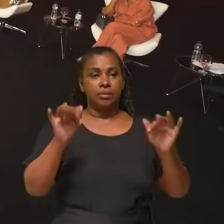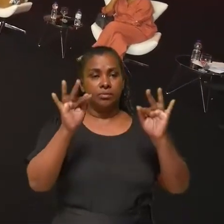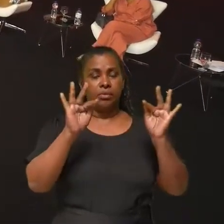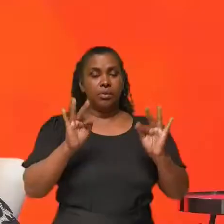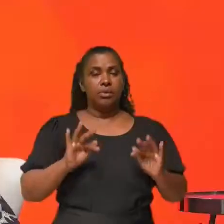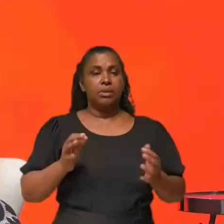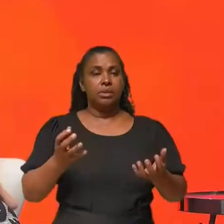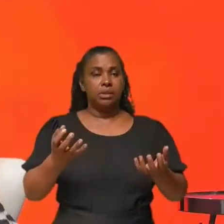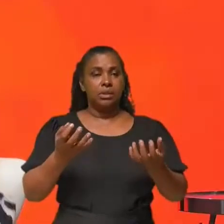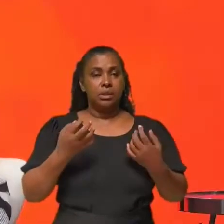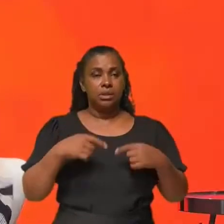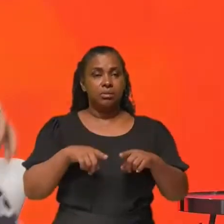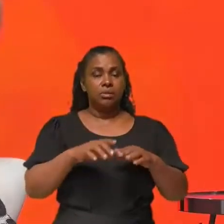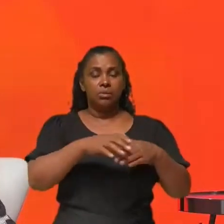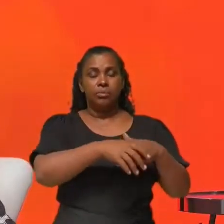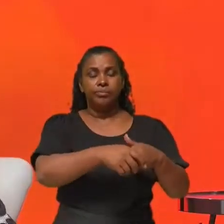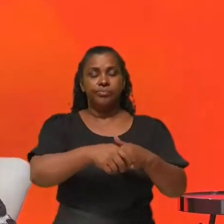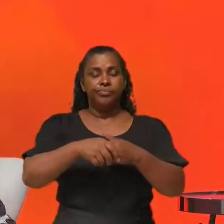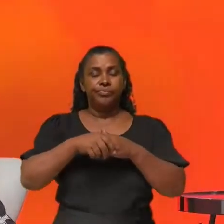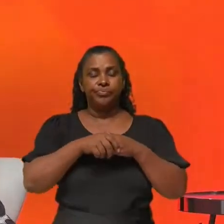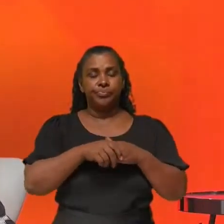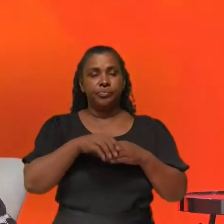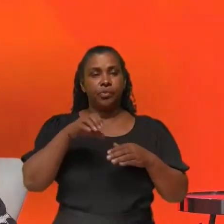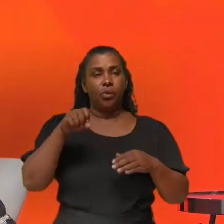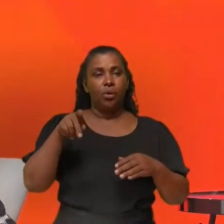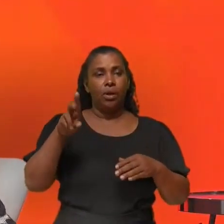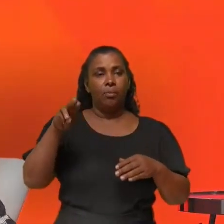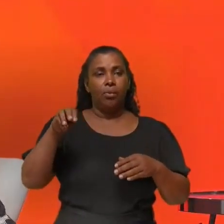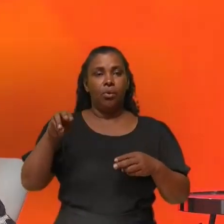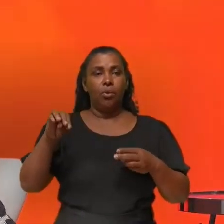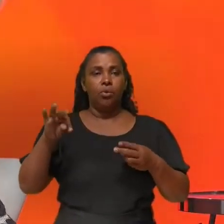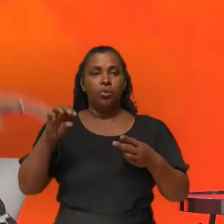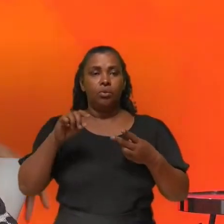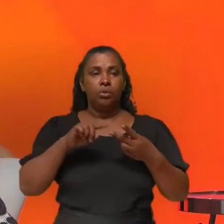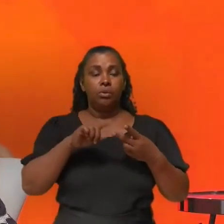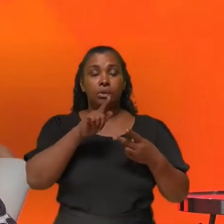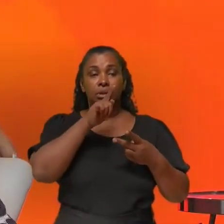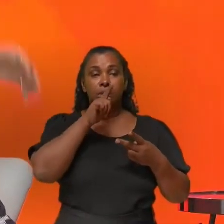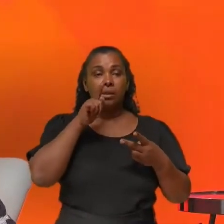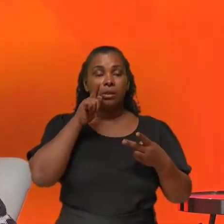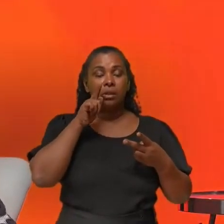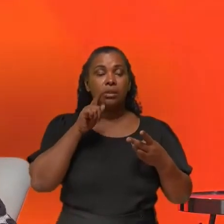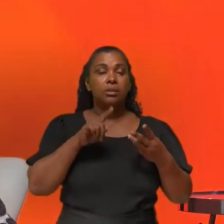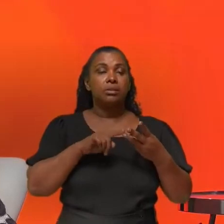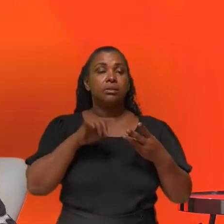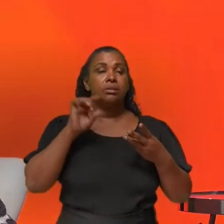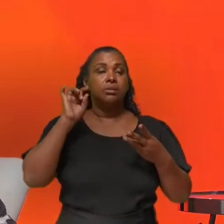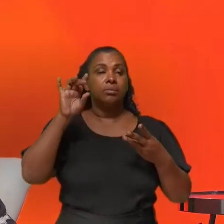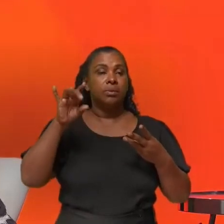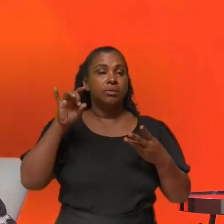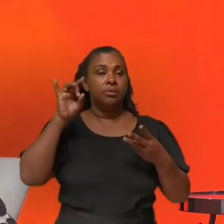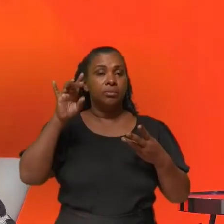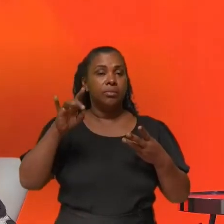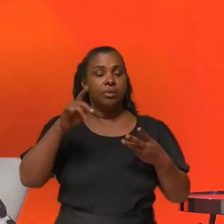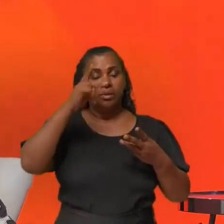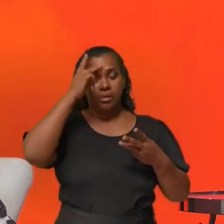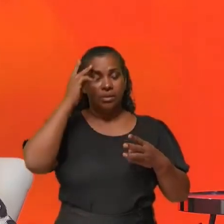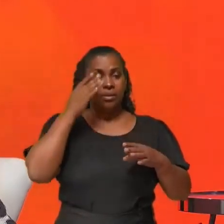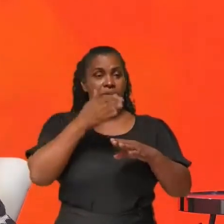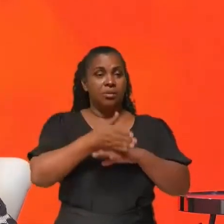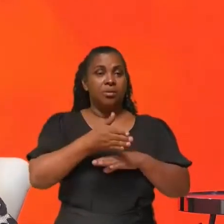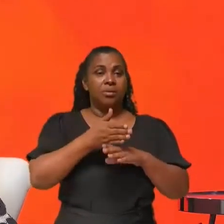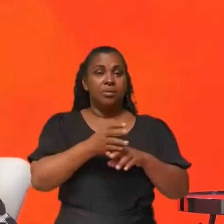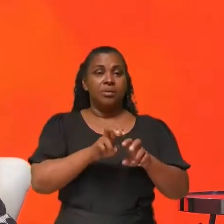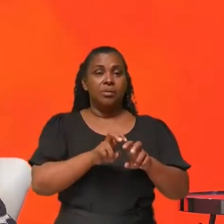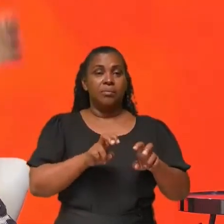cumprimentar Okamoto, presidenta Gleisi, especialmente aqui quem está participando também da mesa, contribuindo com esse debate.